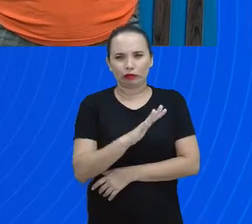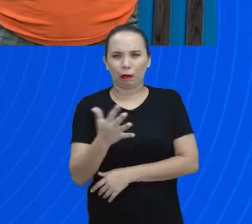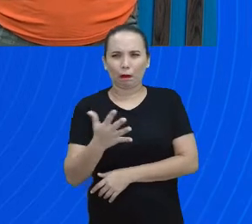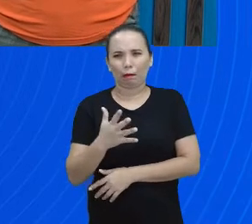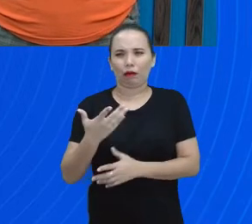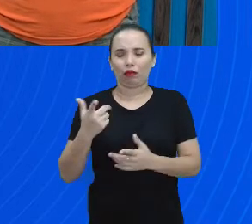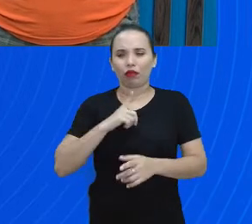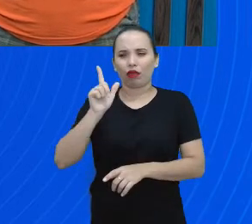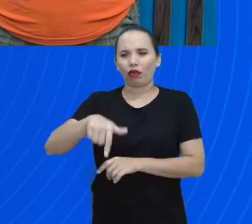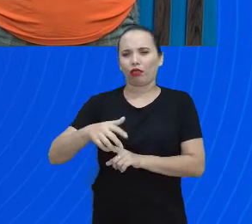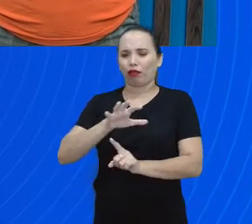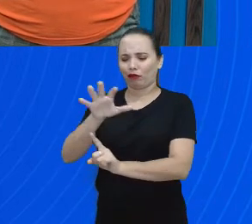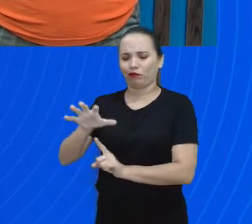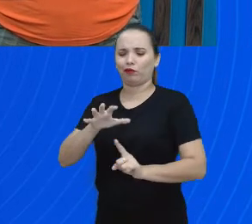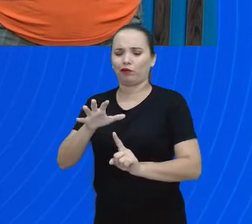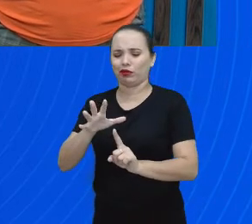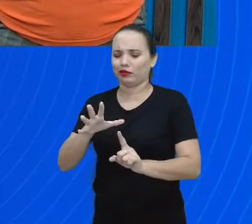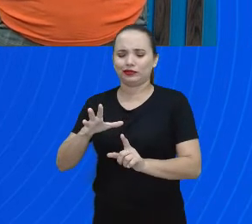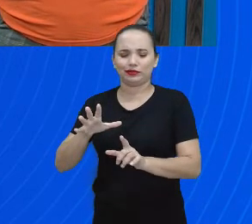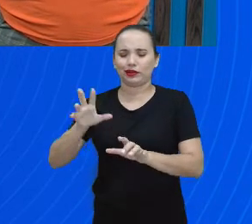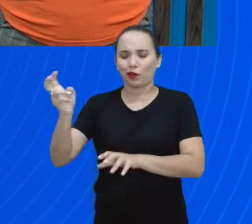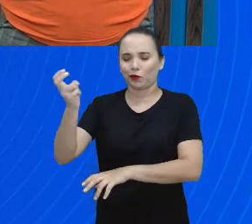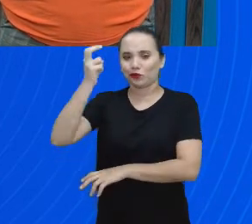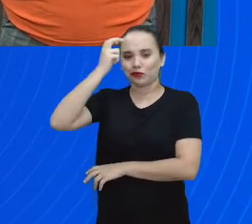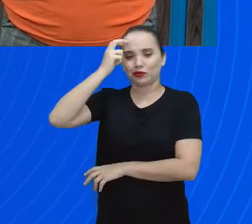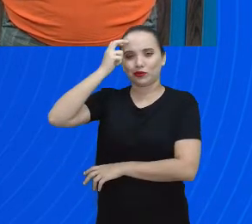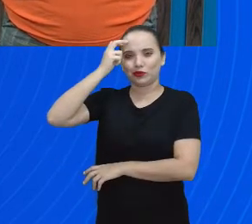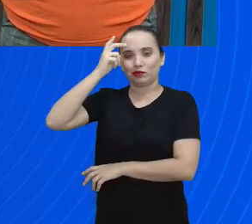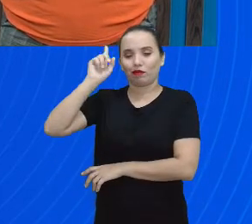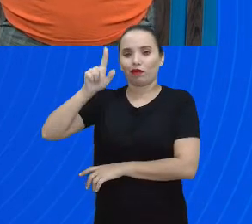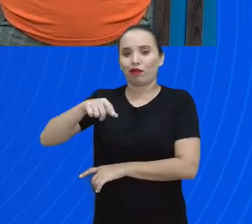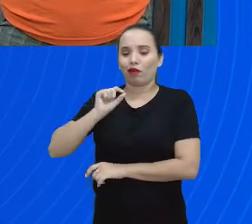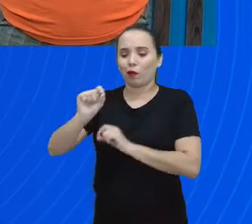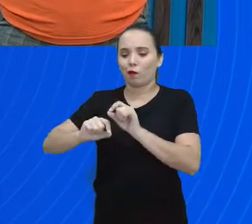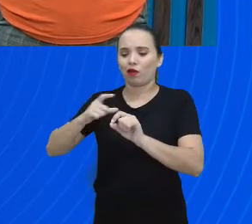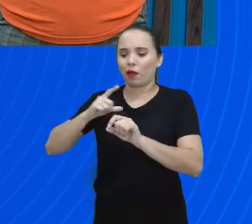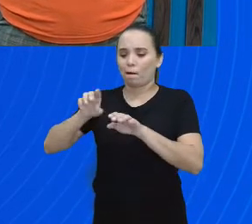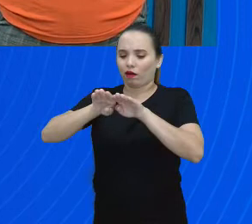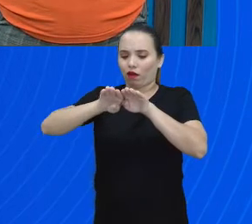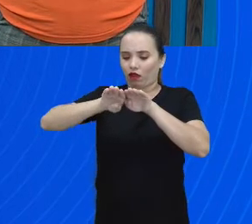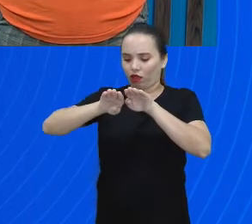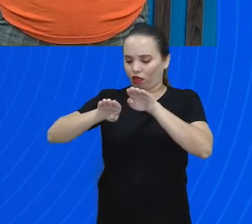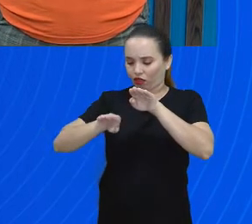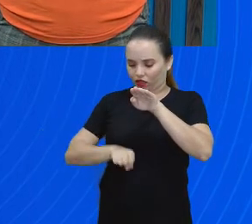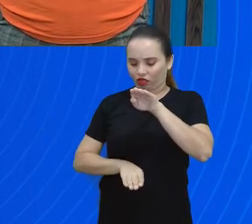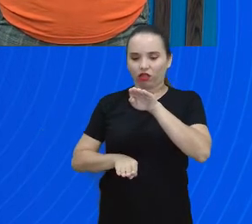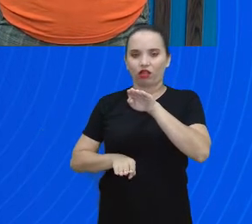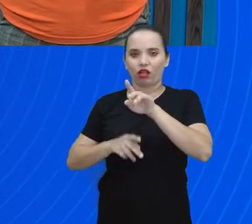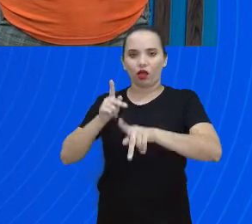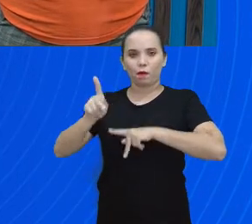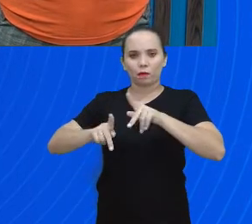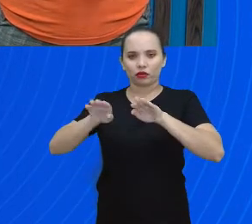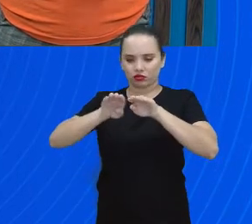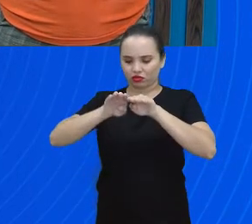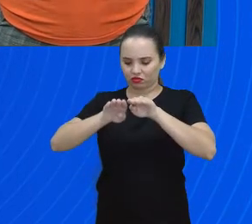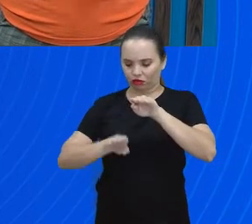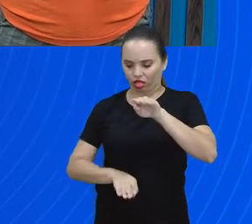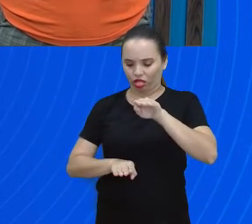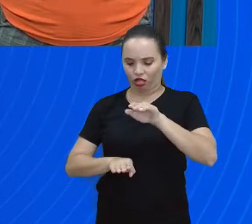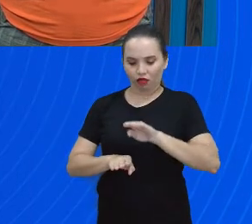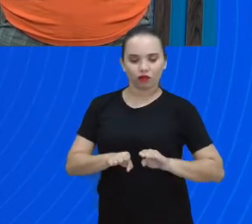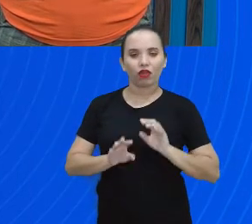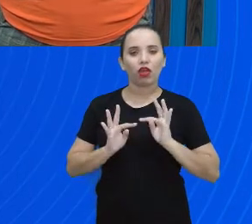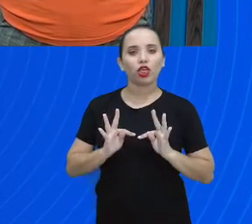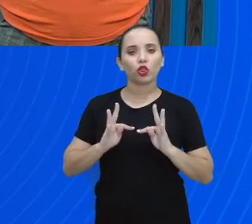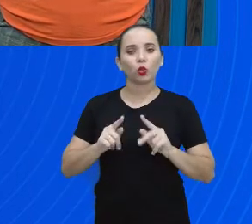ele, tentava nivelar as pessoas por baixo, botar todo mundo num nível raso. Né?